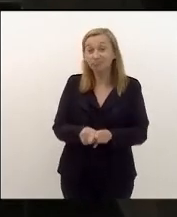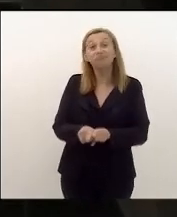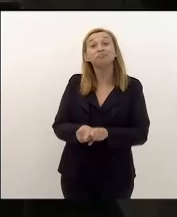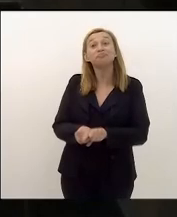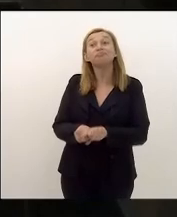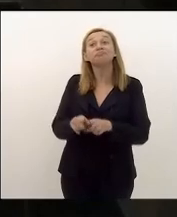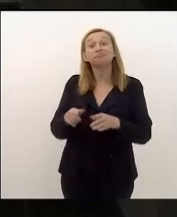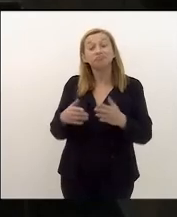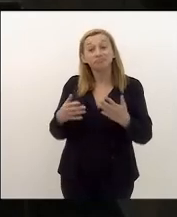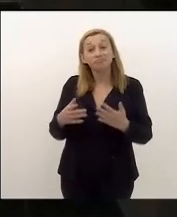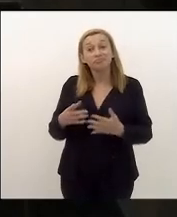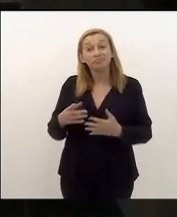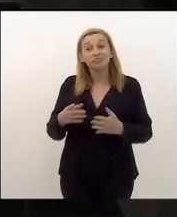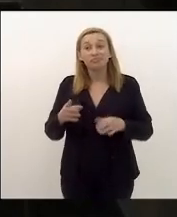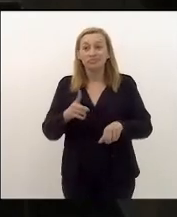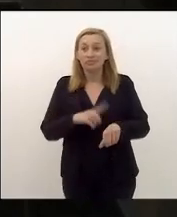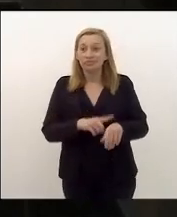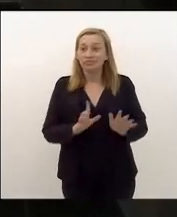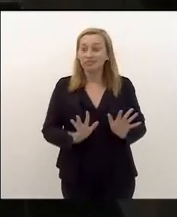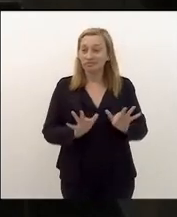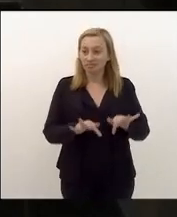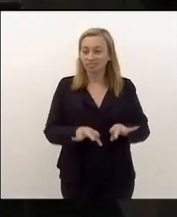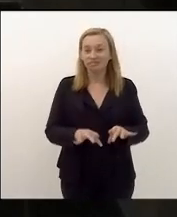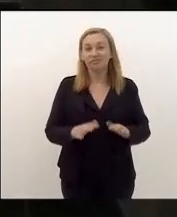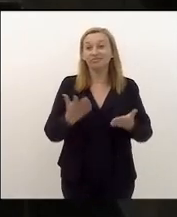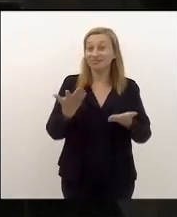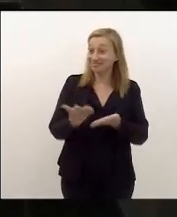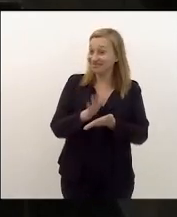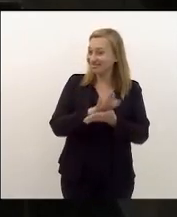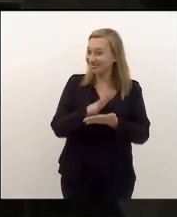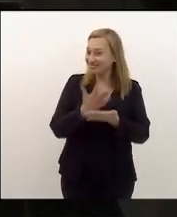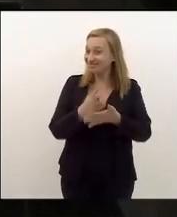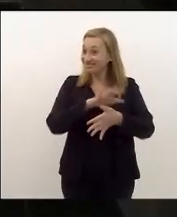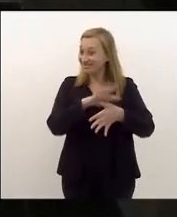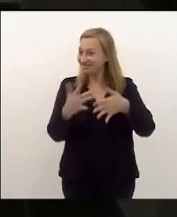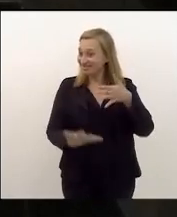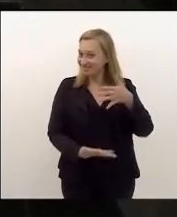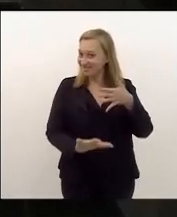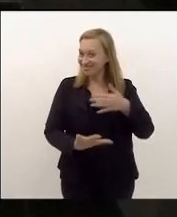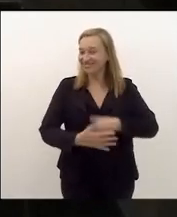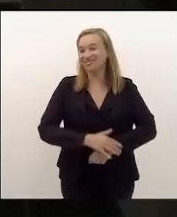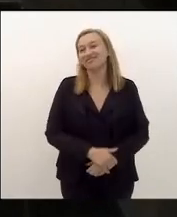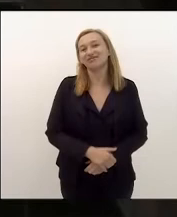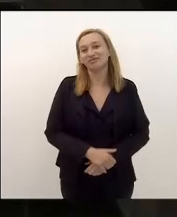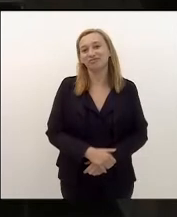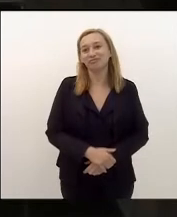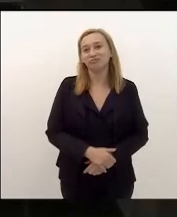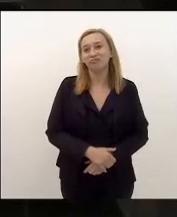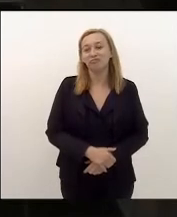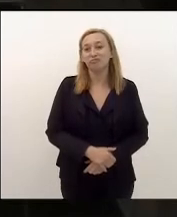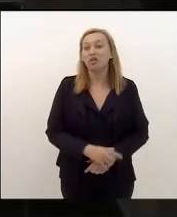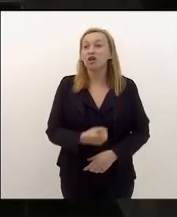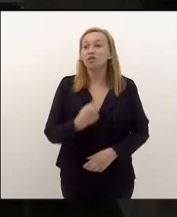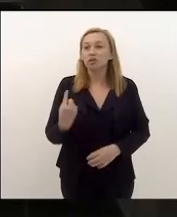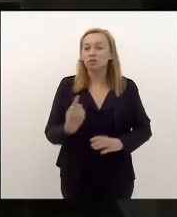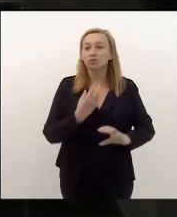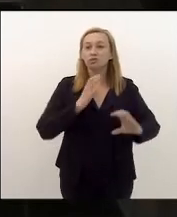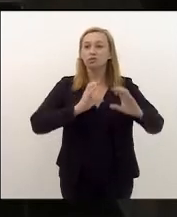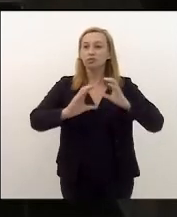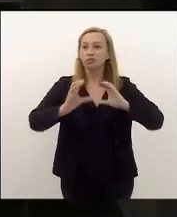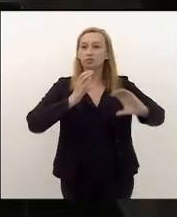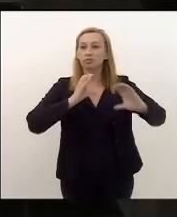final a nossa intérprete de Libras, que faz com que nos